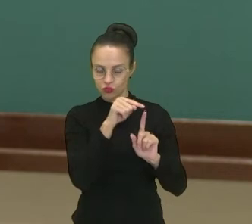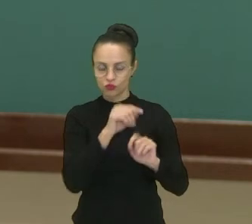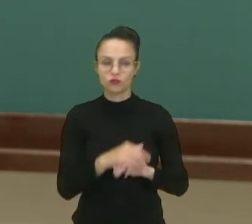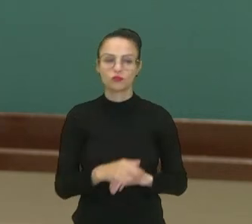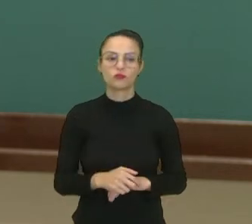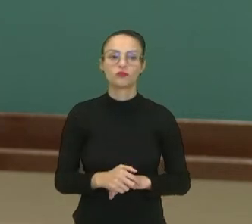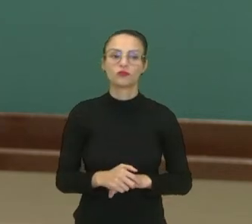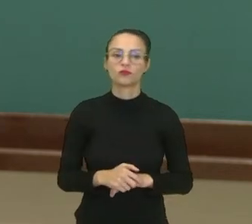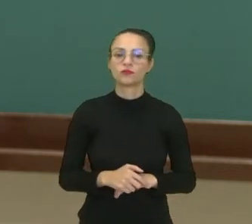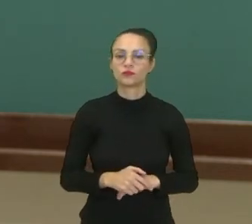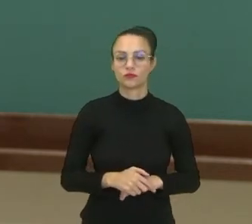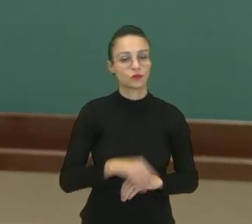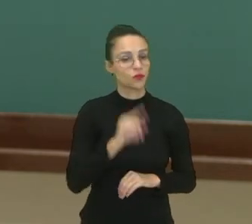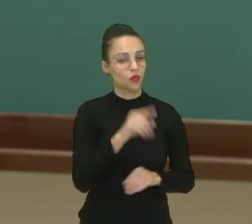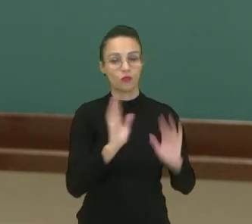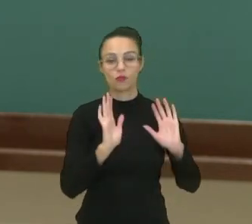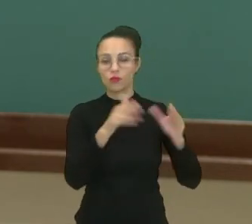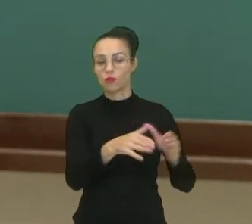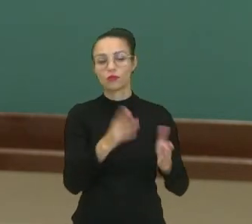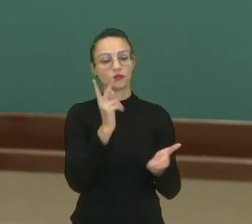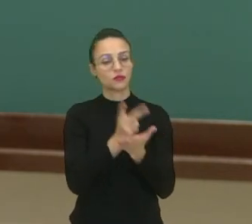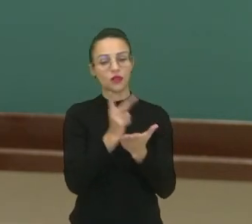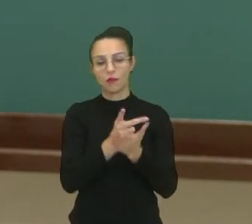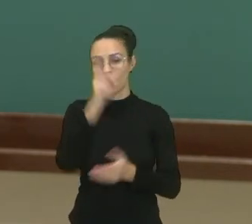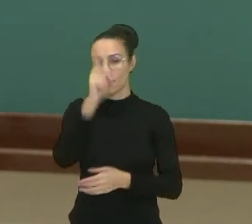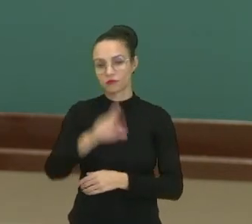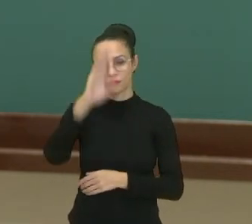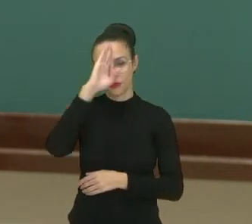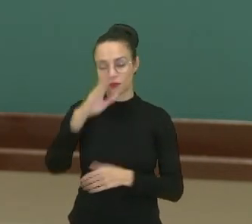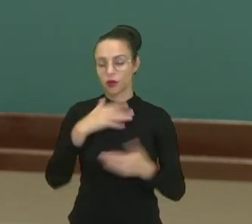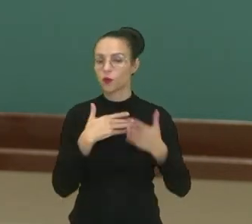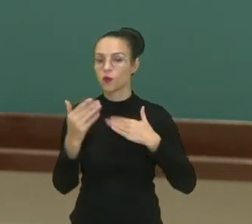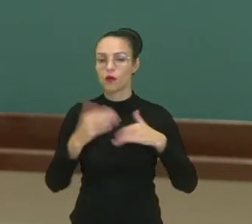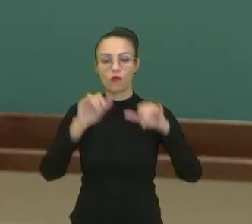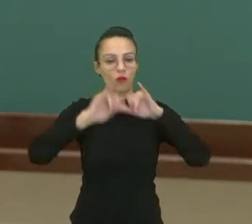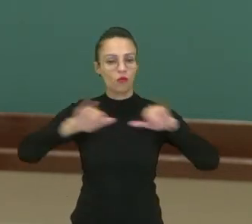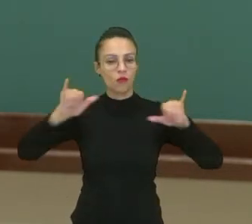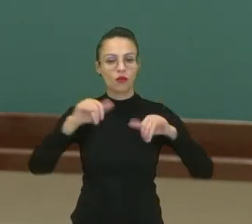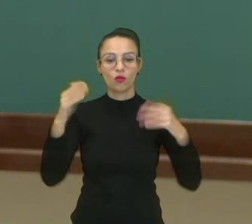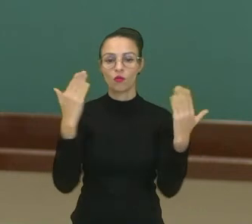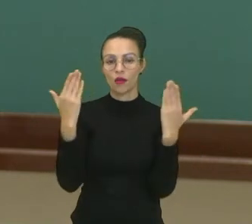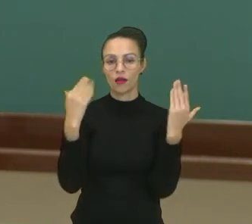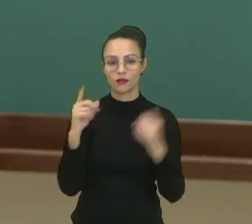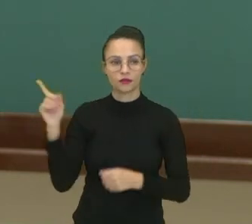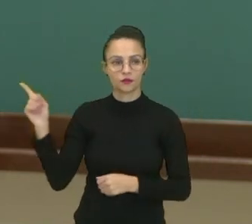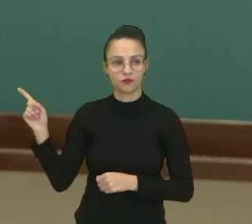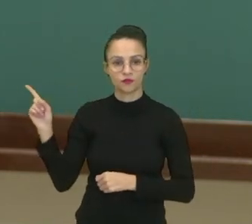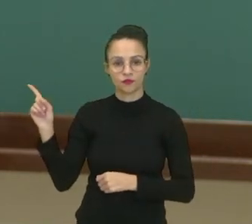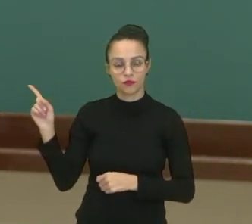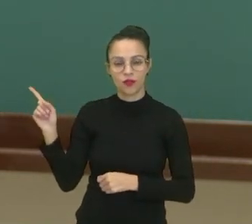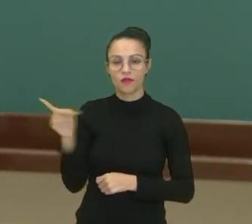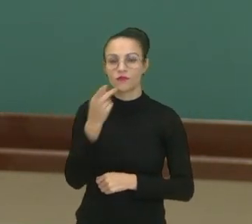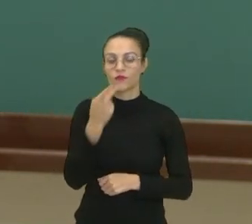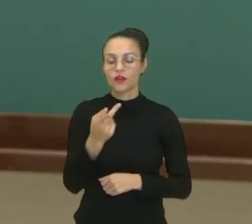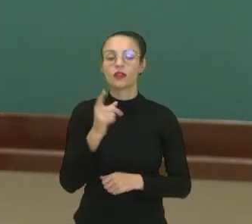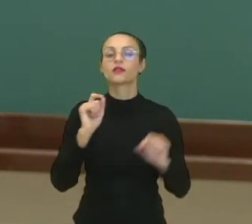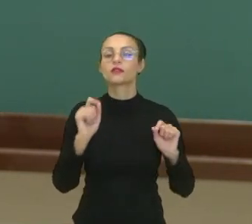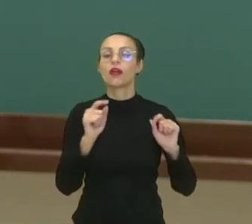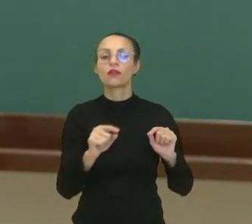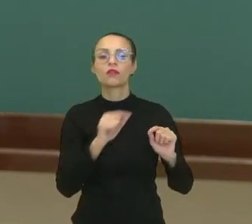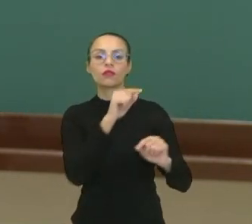O público sempre é um elemento decisivo na elaboração de qualquer propaganda. Ó, compare. Aqui está falando com